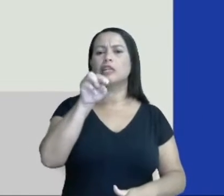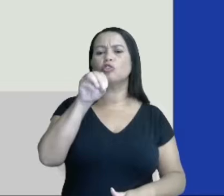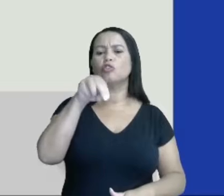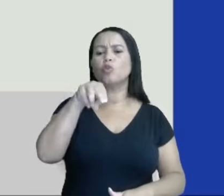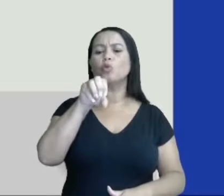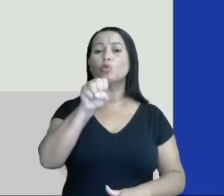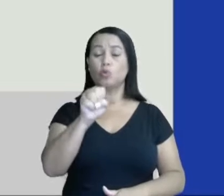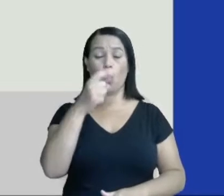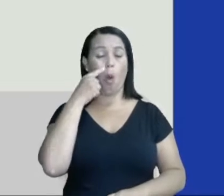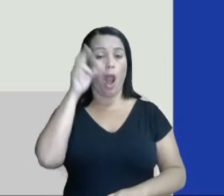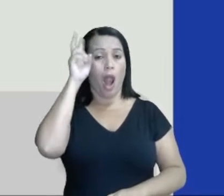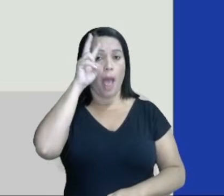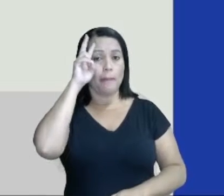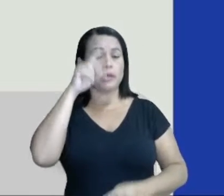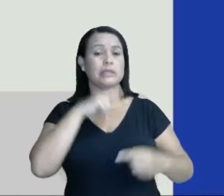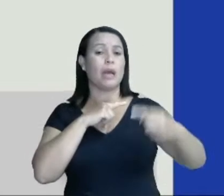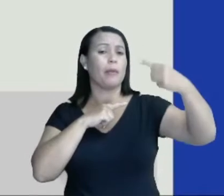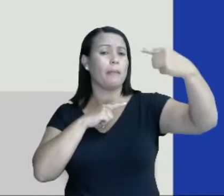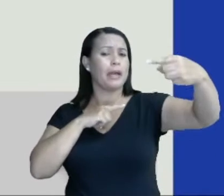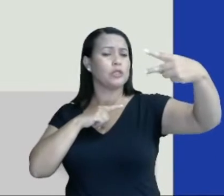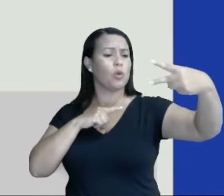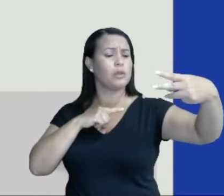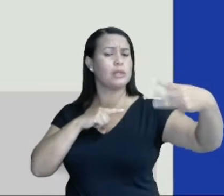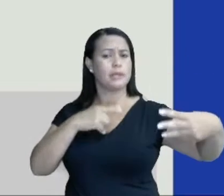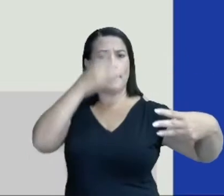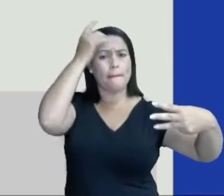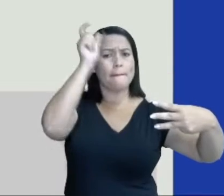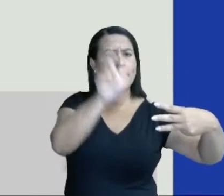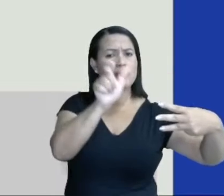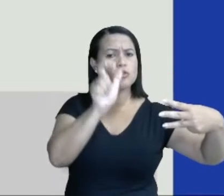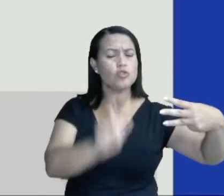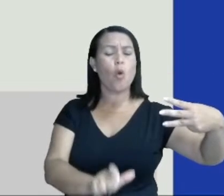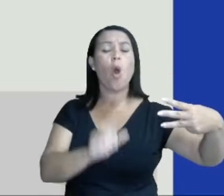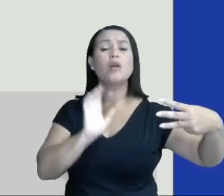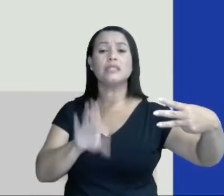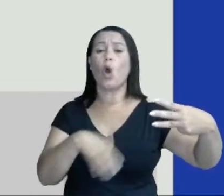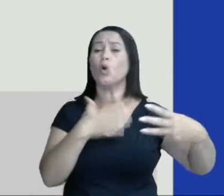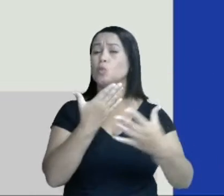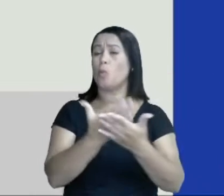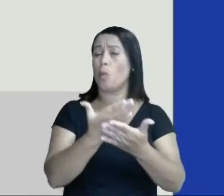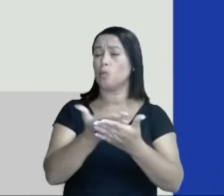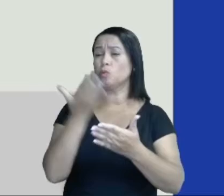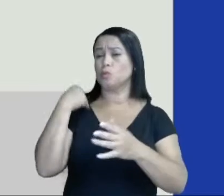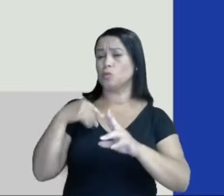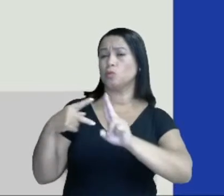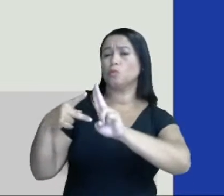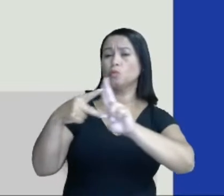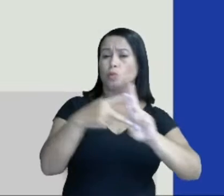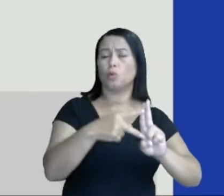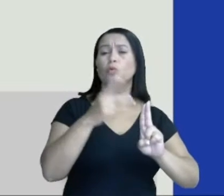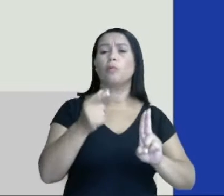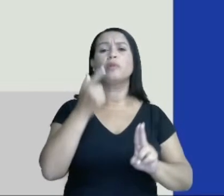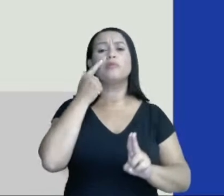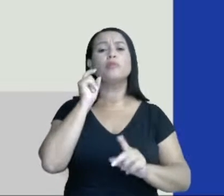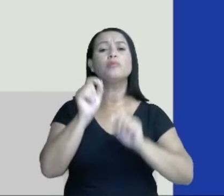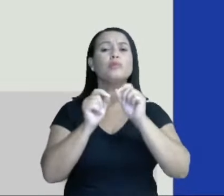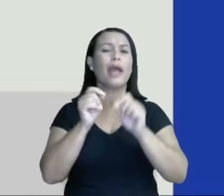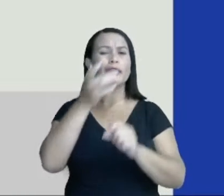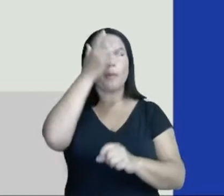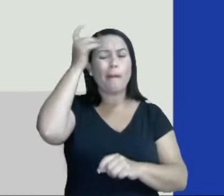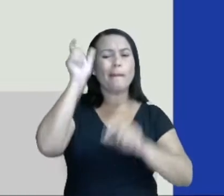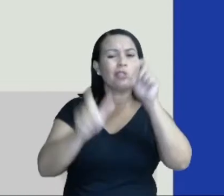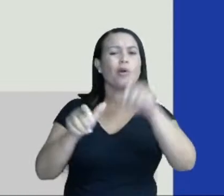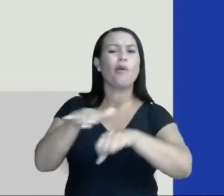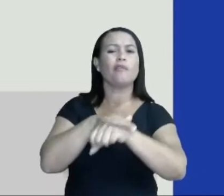segunda e terceira pessoa que a gente tem aí são os pronomes que a gente estudou, né? Quando a gente viu lá as pessoas do